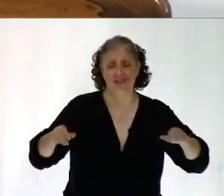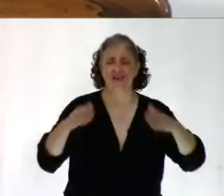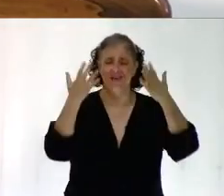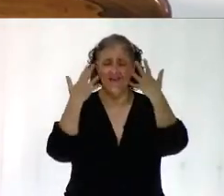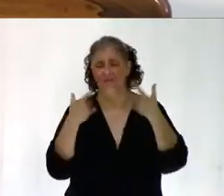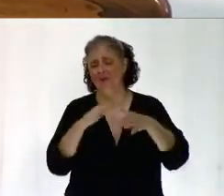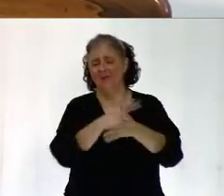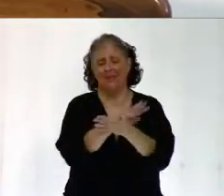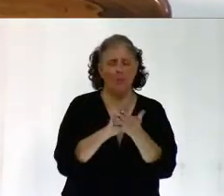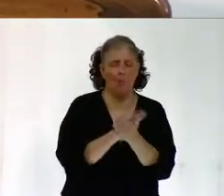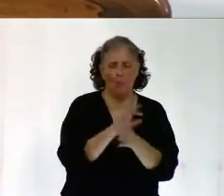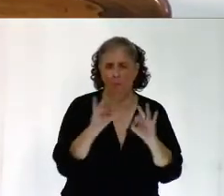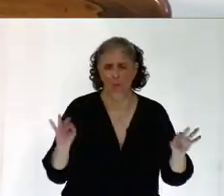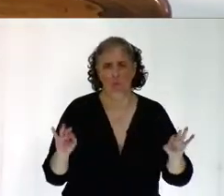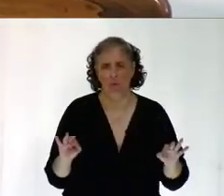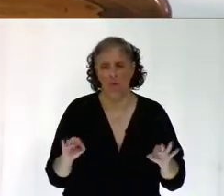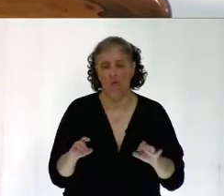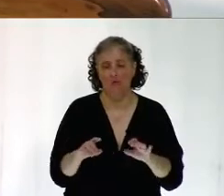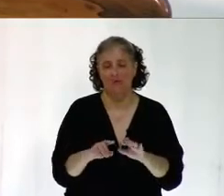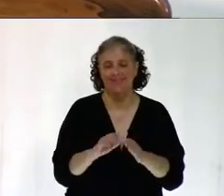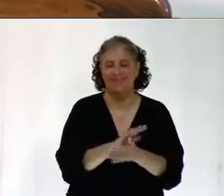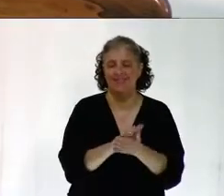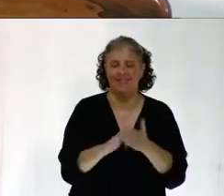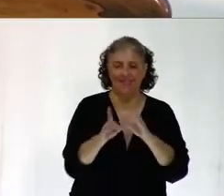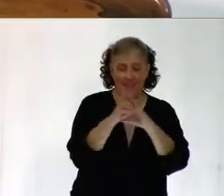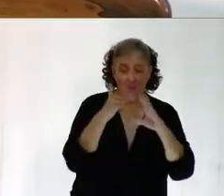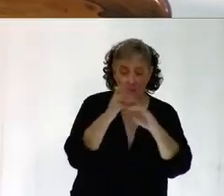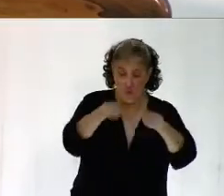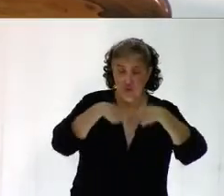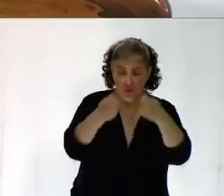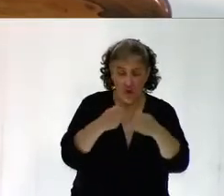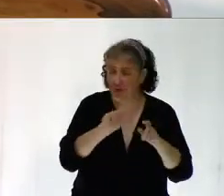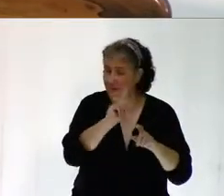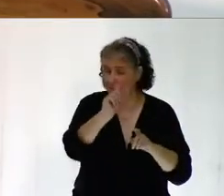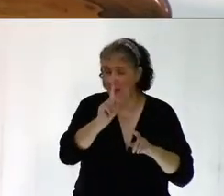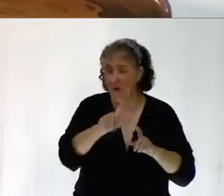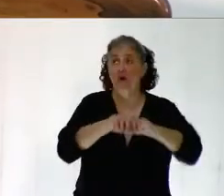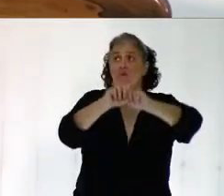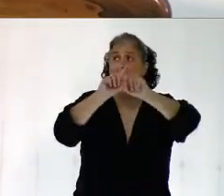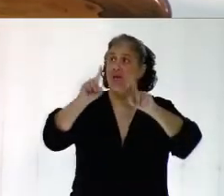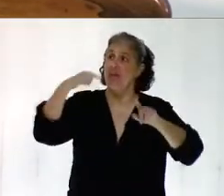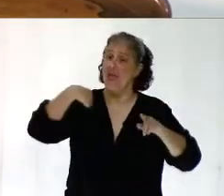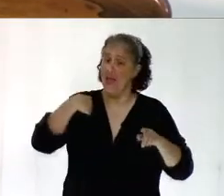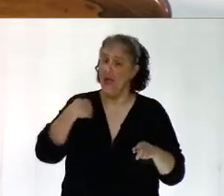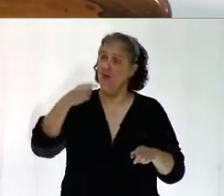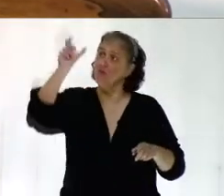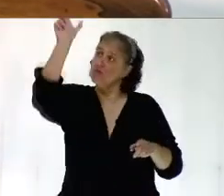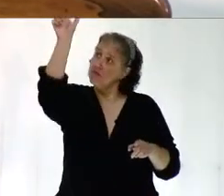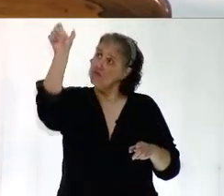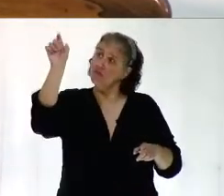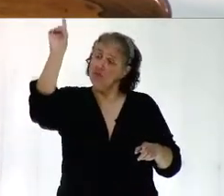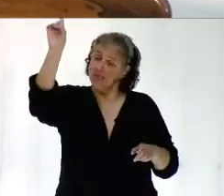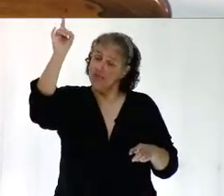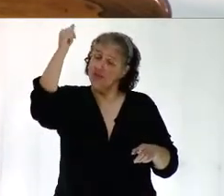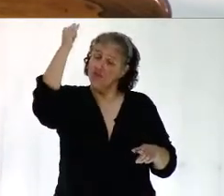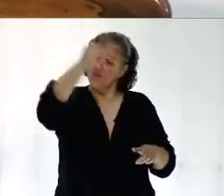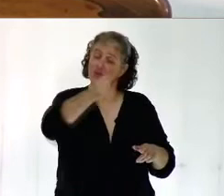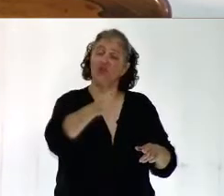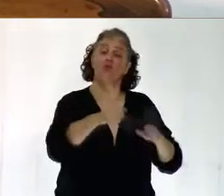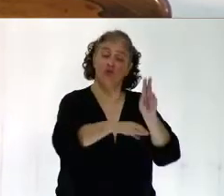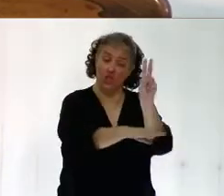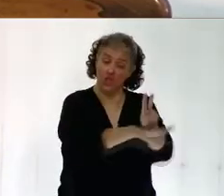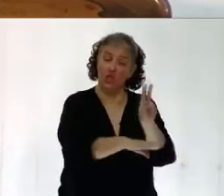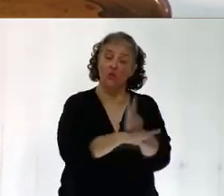porque eu o senhor teu deus sou deus zeloso que visito a iniquidade dos pais nos filhos até a terceira e quarta geração